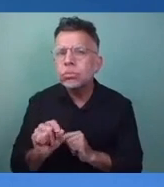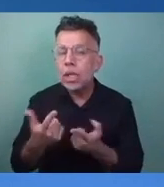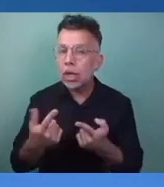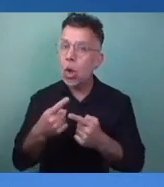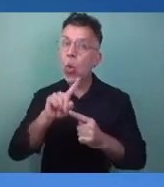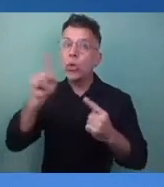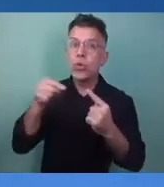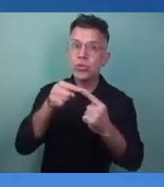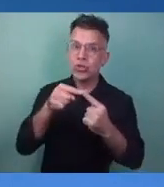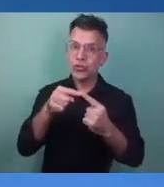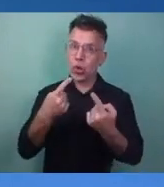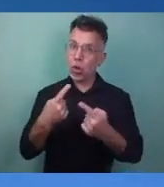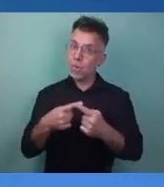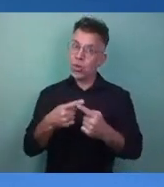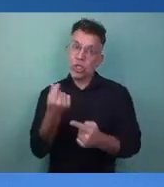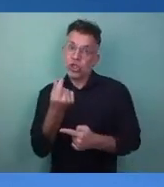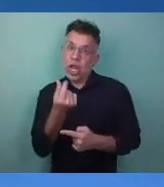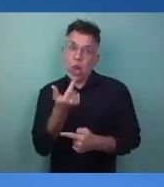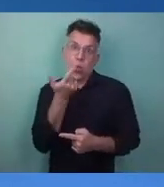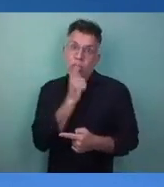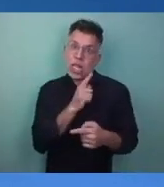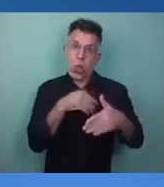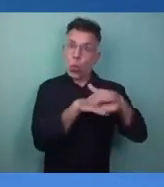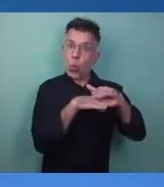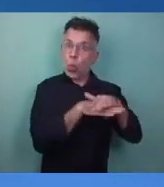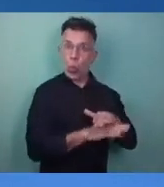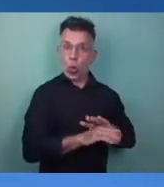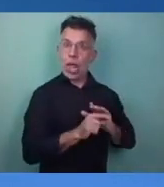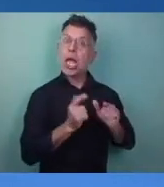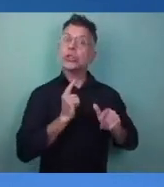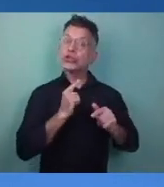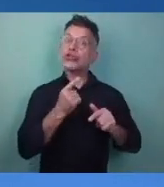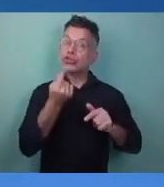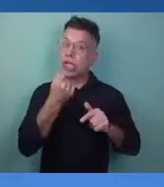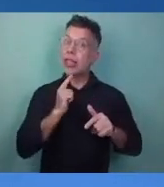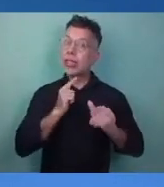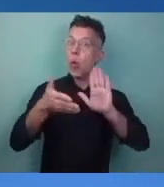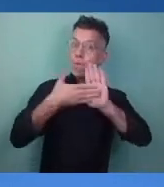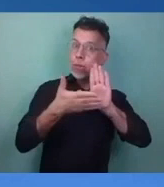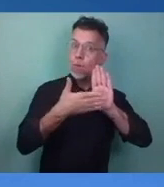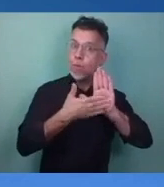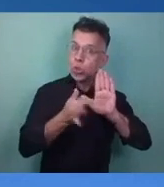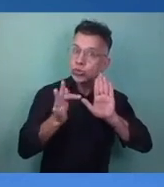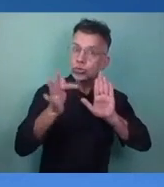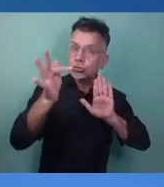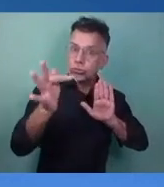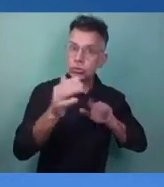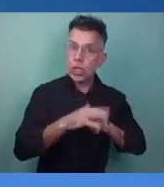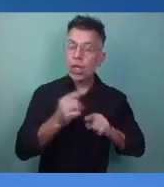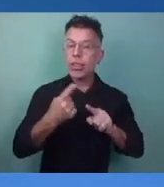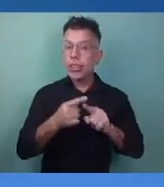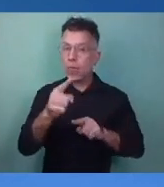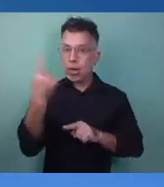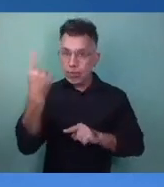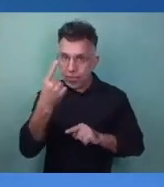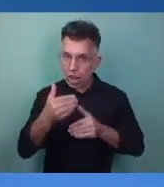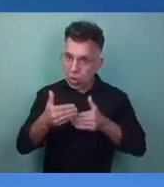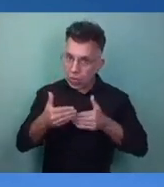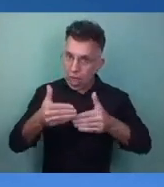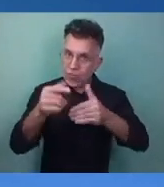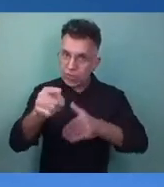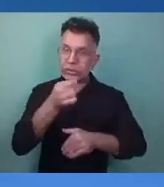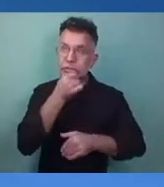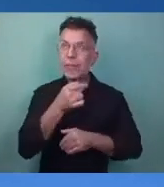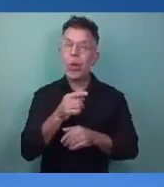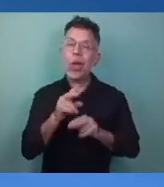dinheiro não é colecionável, né? O dinheiro tem que ter um propósito. Então, acho que o primeiro passo para você, para sobrar, entre